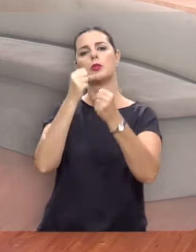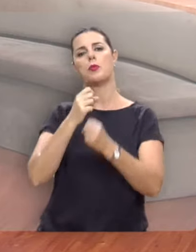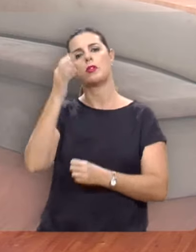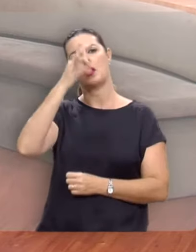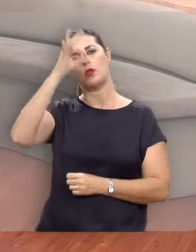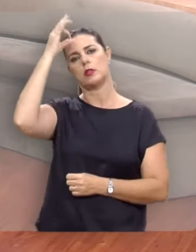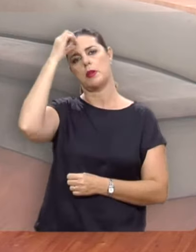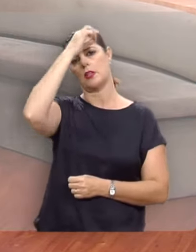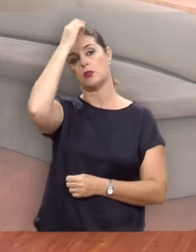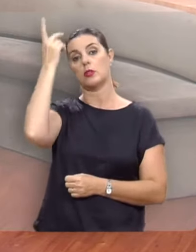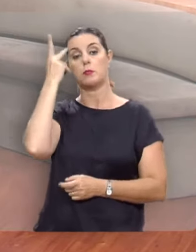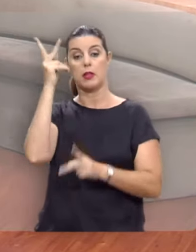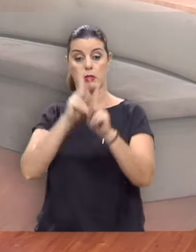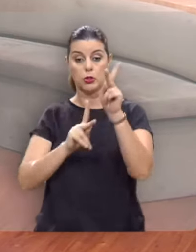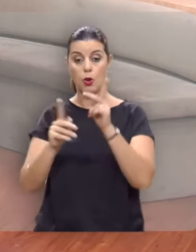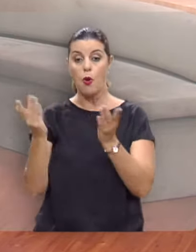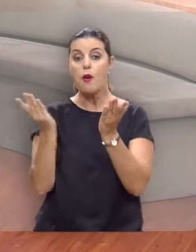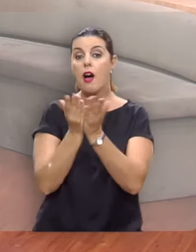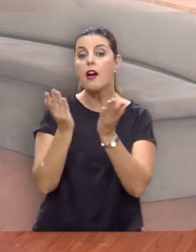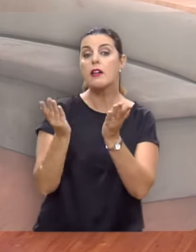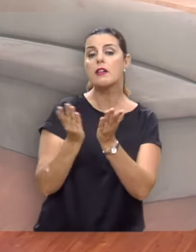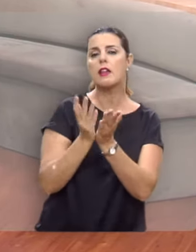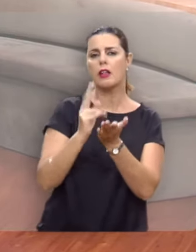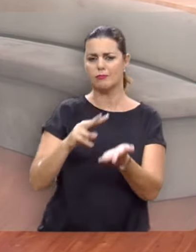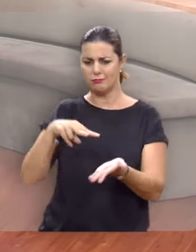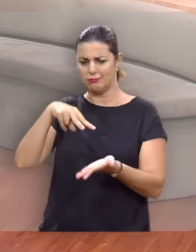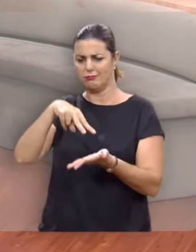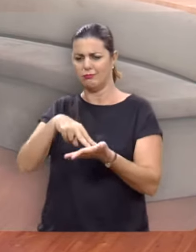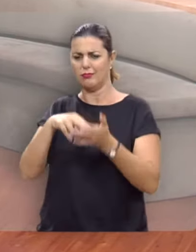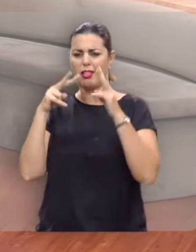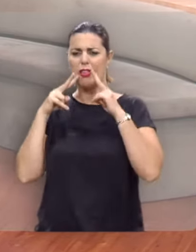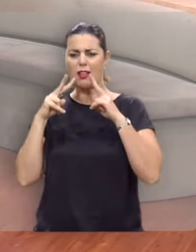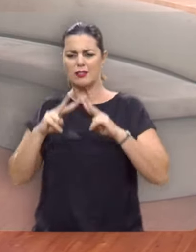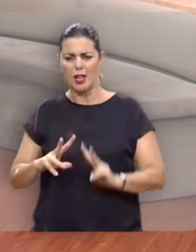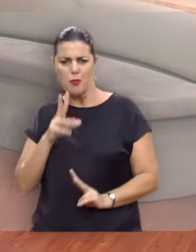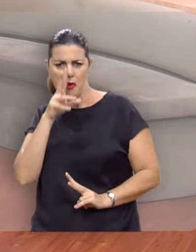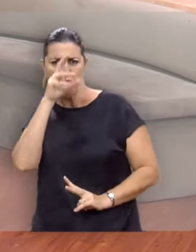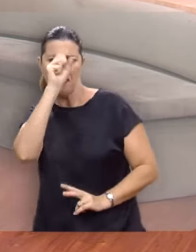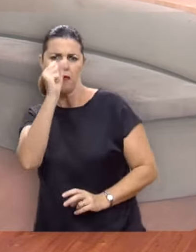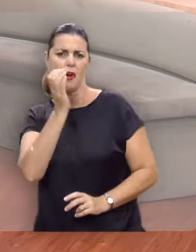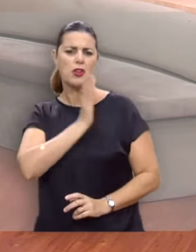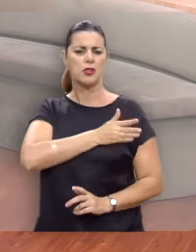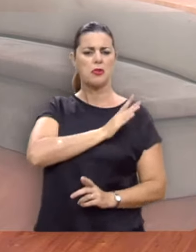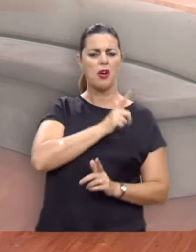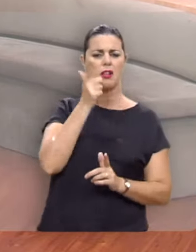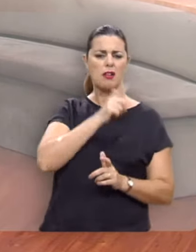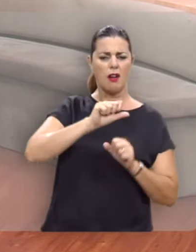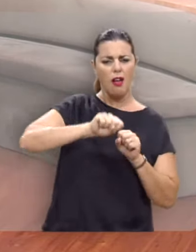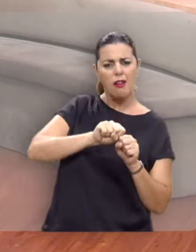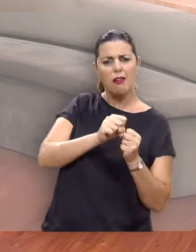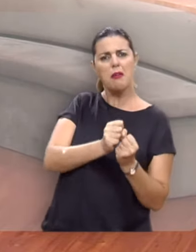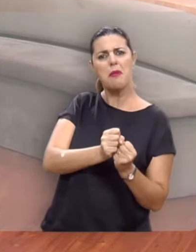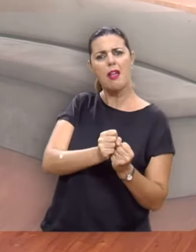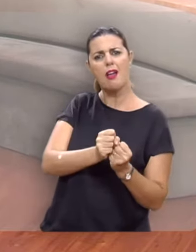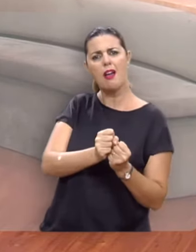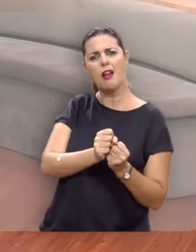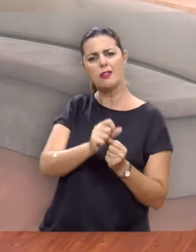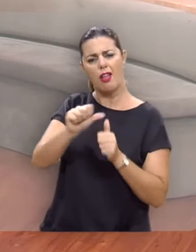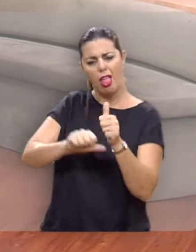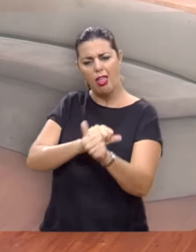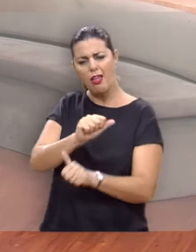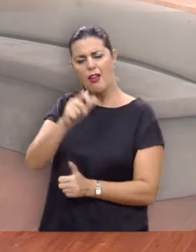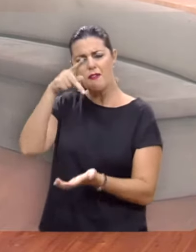Santo para que os crentes se levantem, para que haja testemunho vibrante, para que os corações se quebrantem e para que